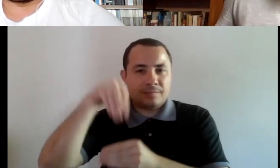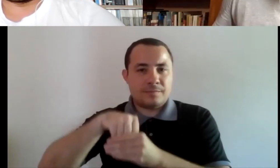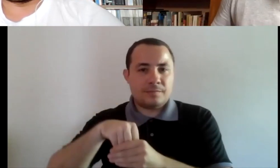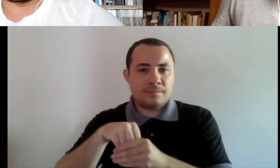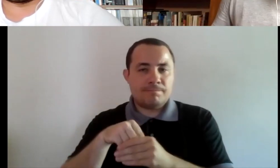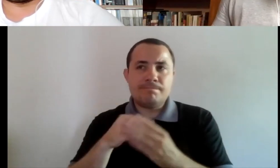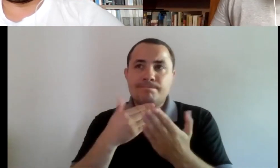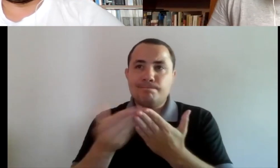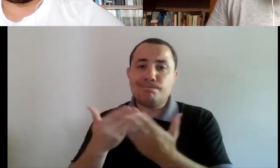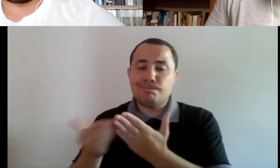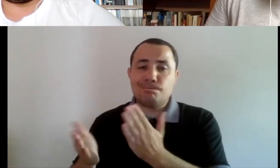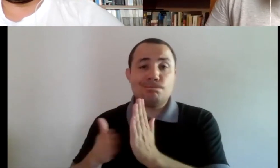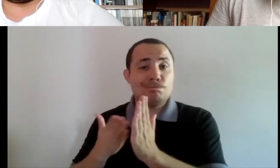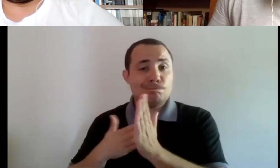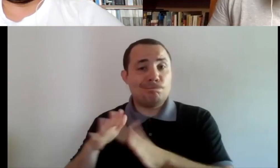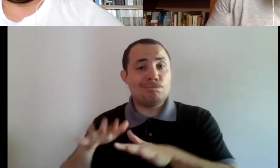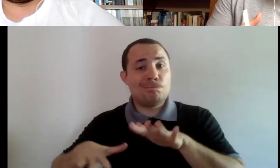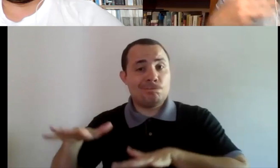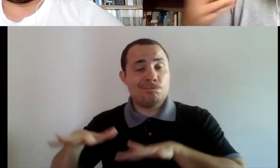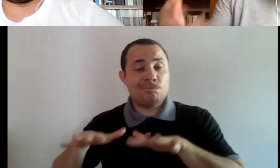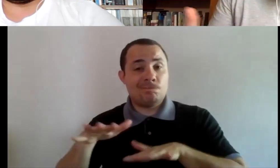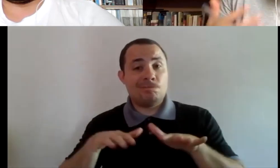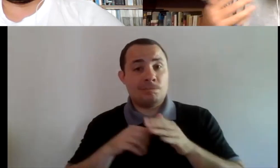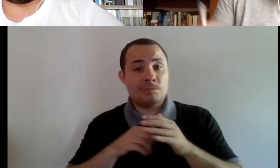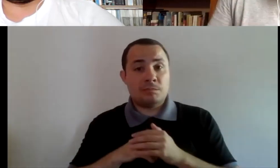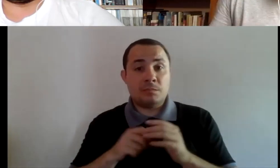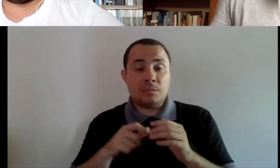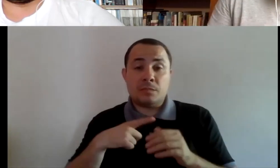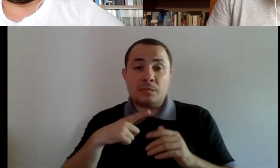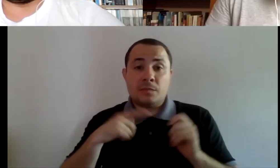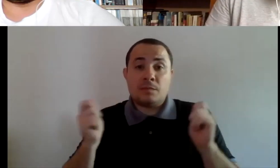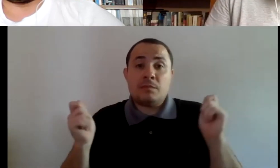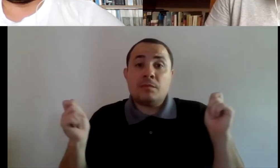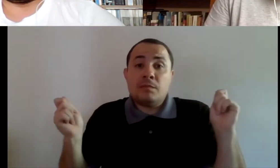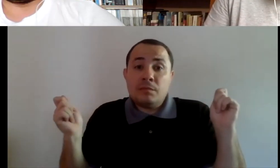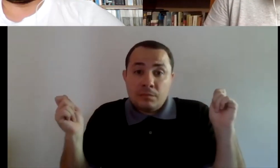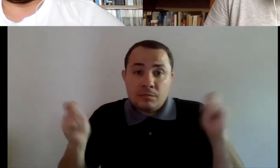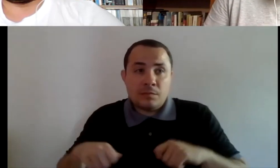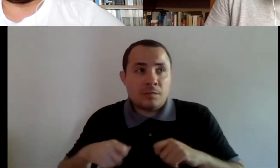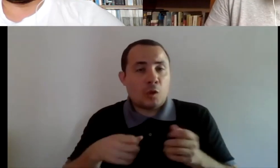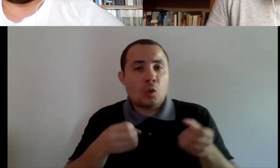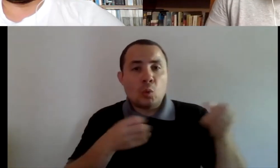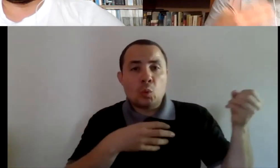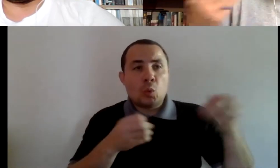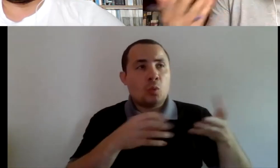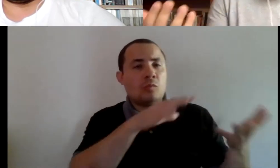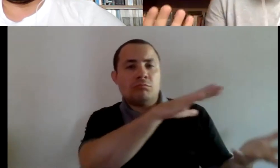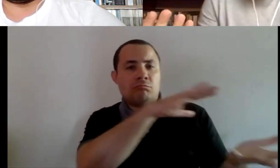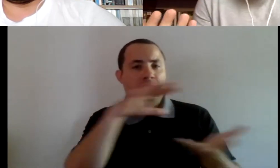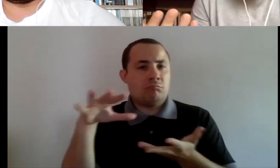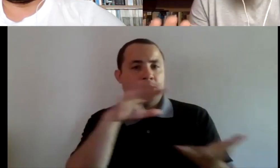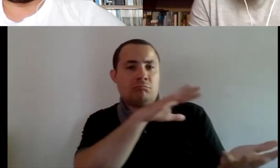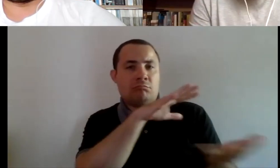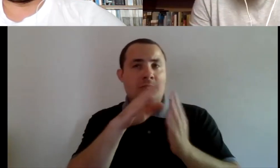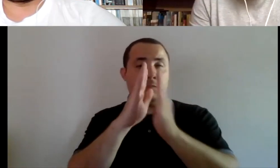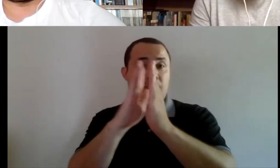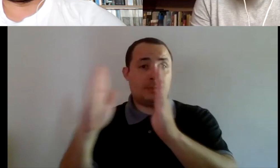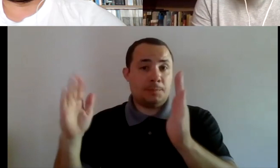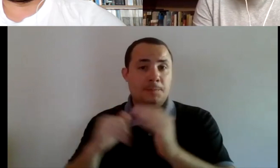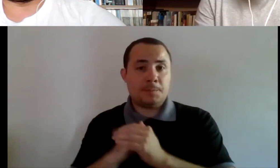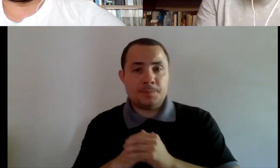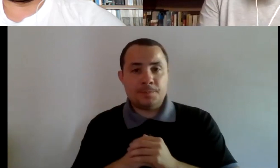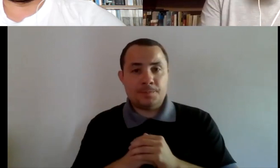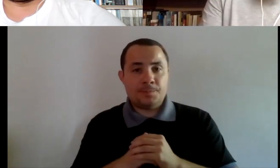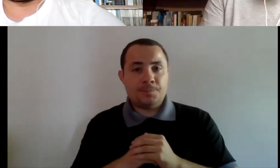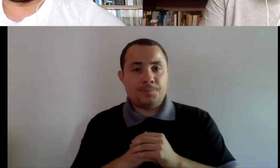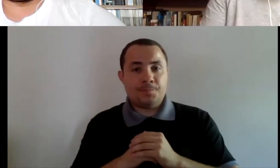livro é também uma possibilidade de você trazer novos livros para o acervo da biblioteca, né? E um exemplo mais conhecido,